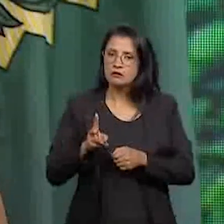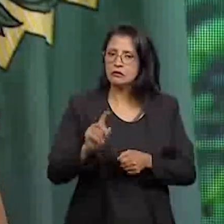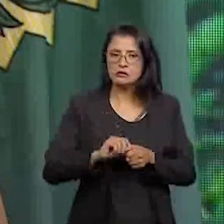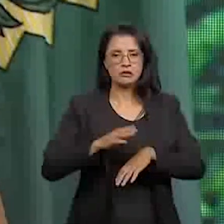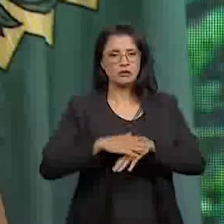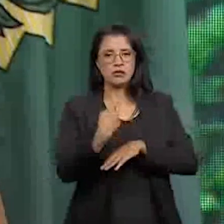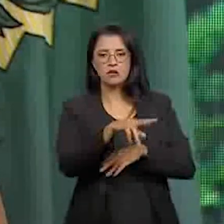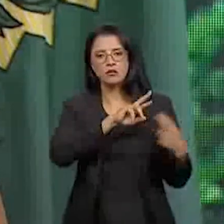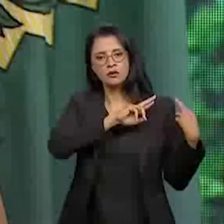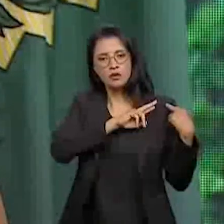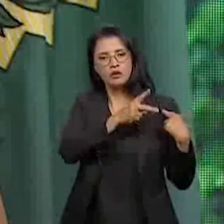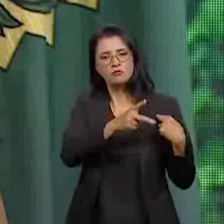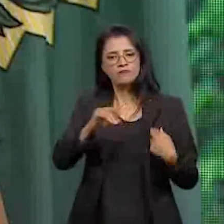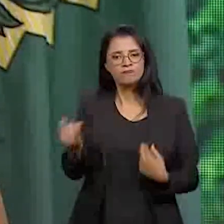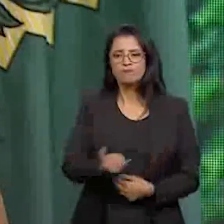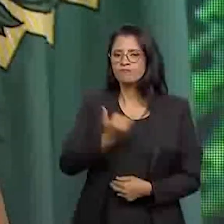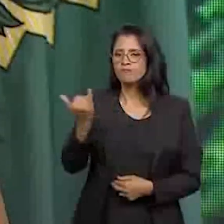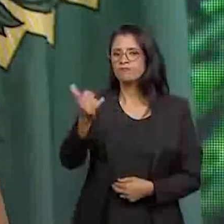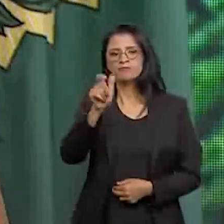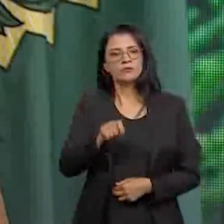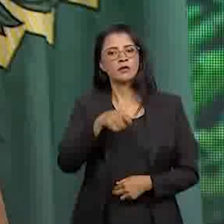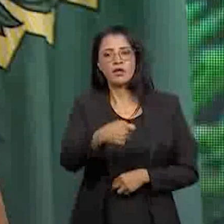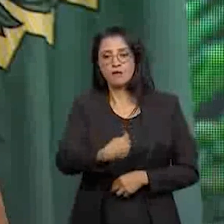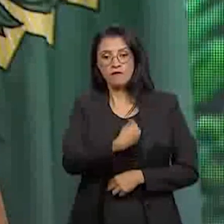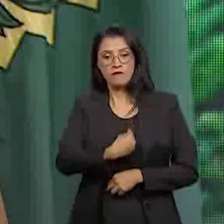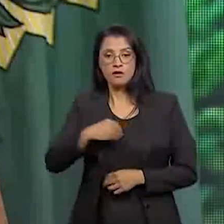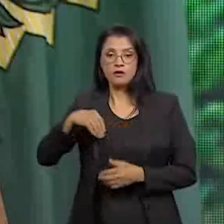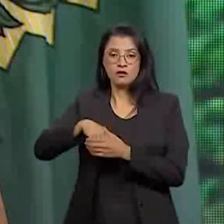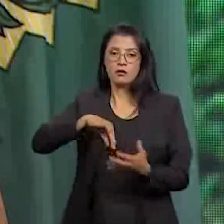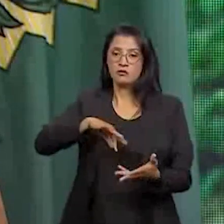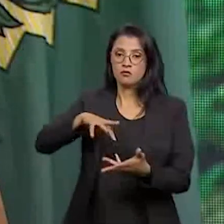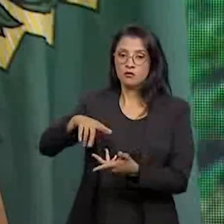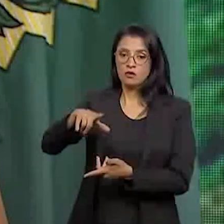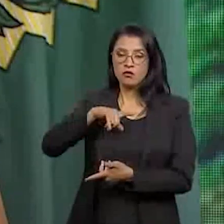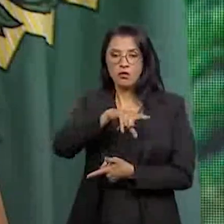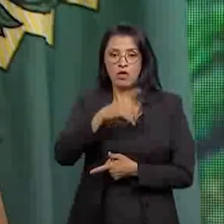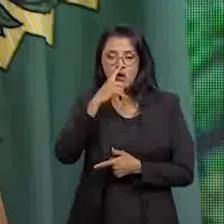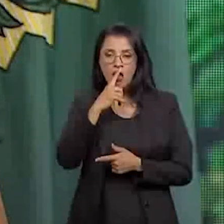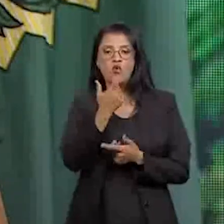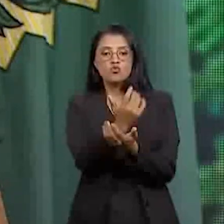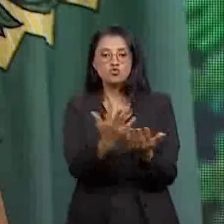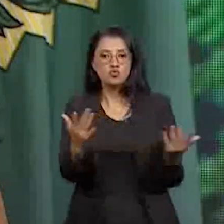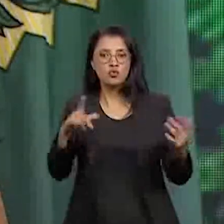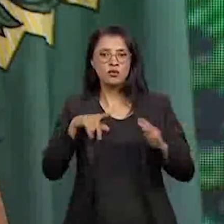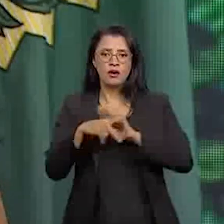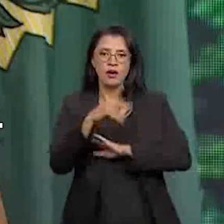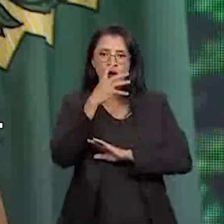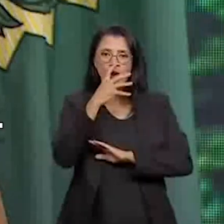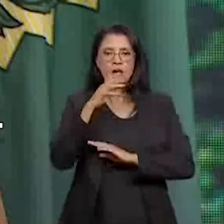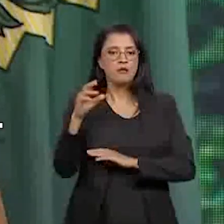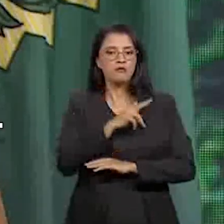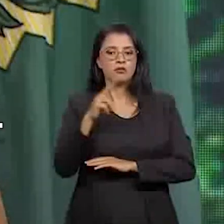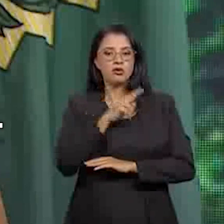fez, ser essencial à vida na Terra. Uma barreira de contenção à emergência climática